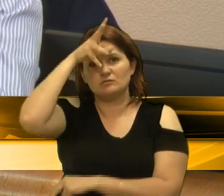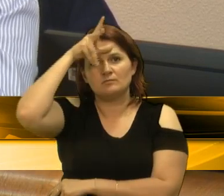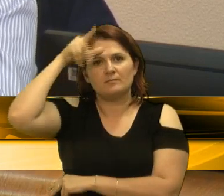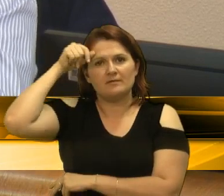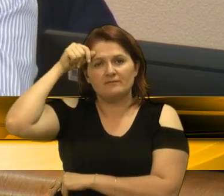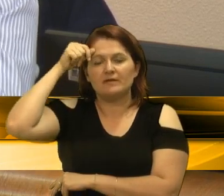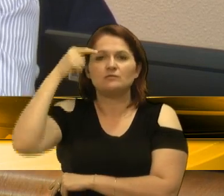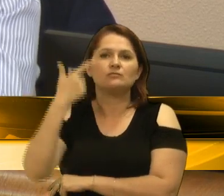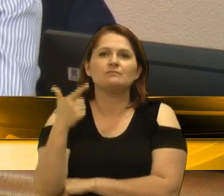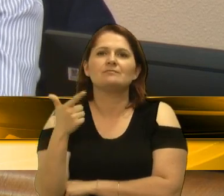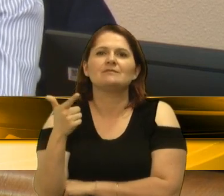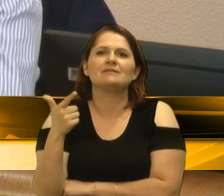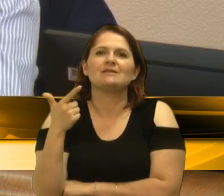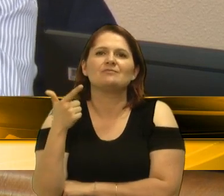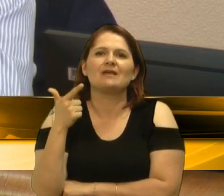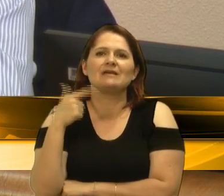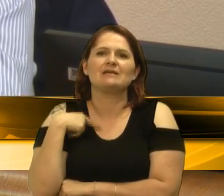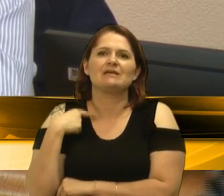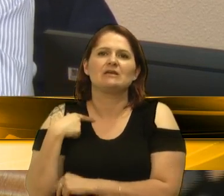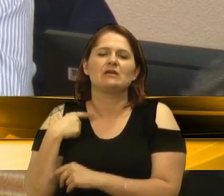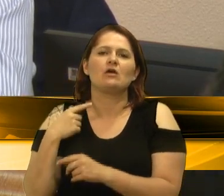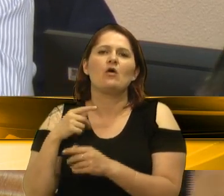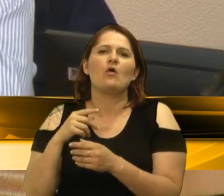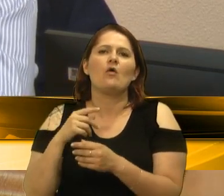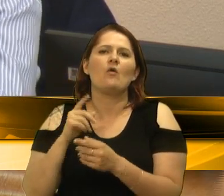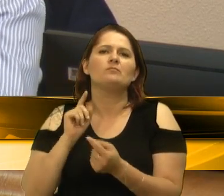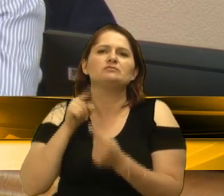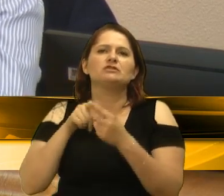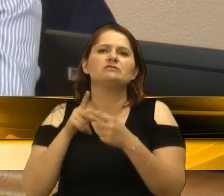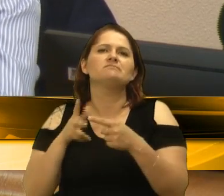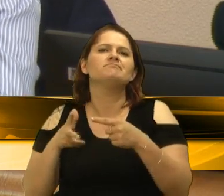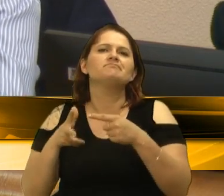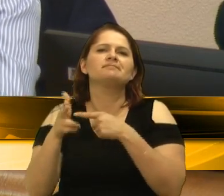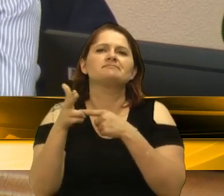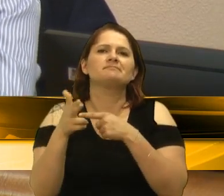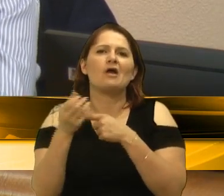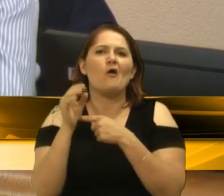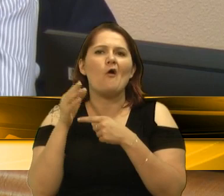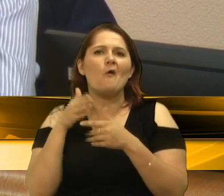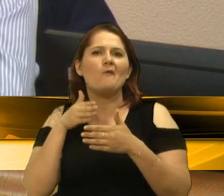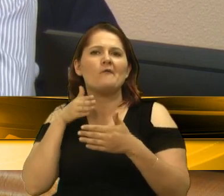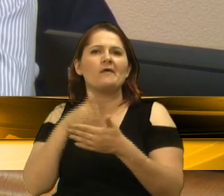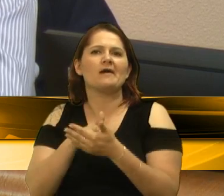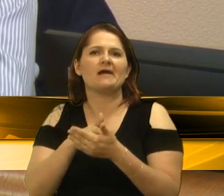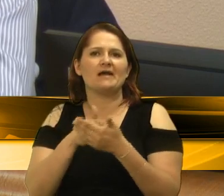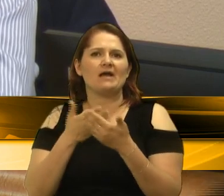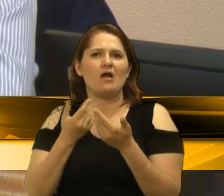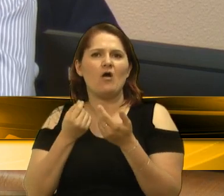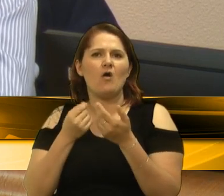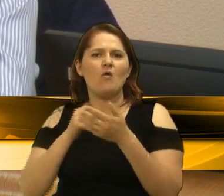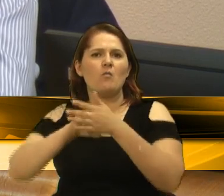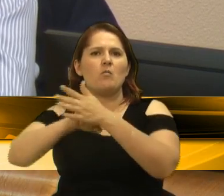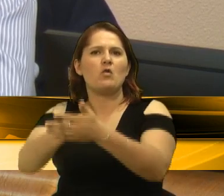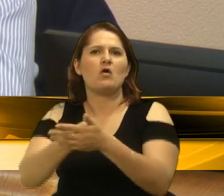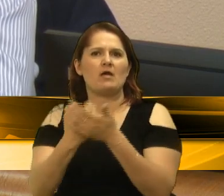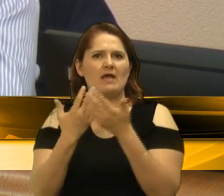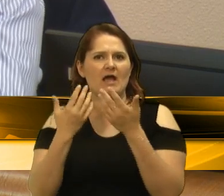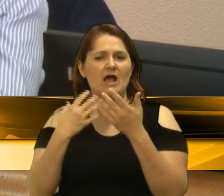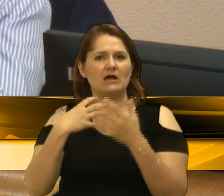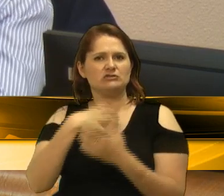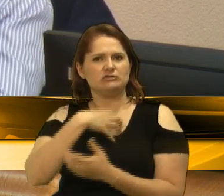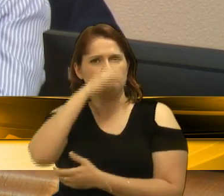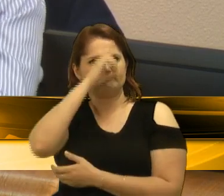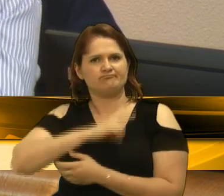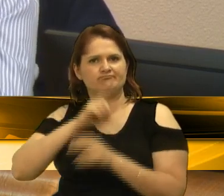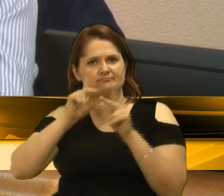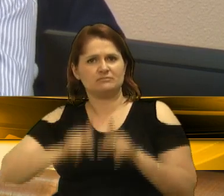condão, não veda nem cria empecilhos para que se realize uma manifestação. Por exemplo, se uma passeata quiser realizar-se em